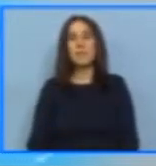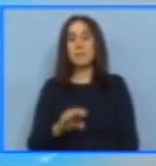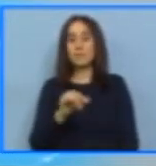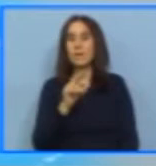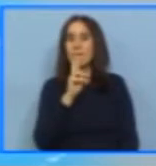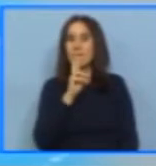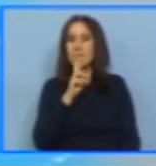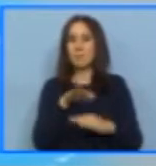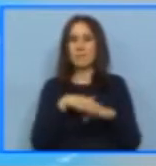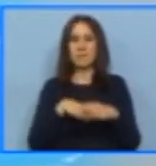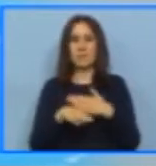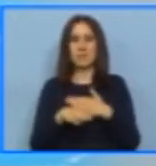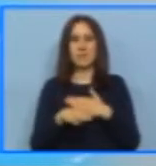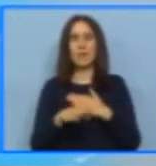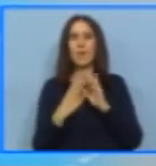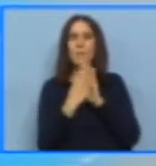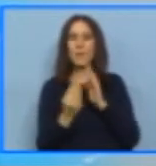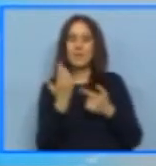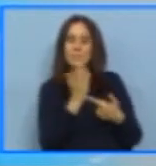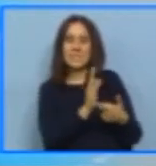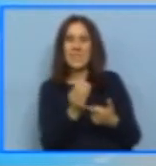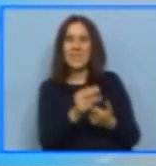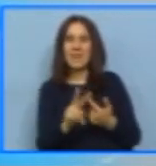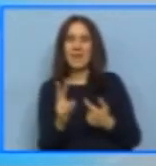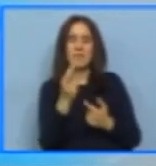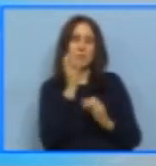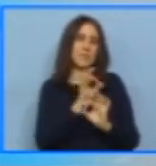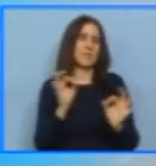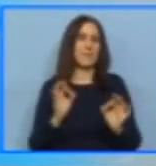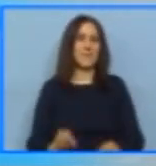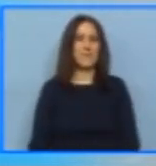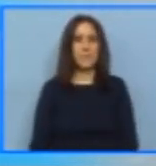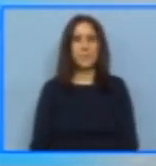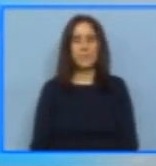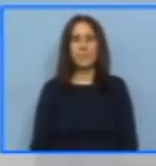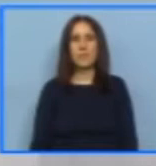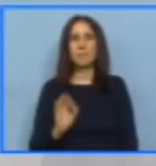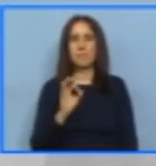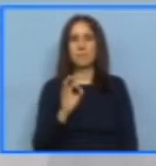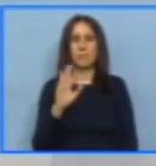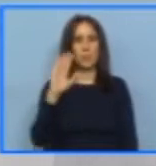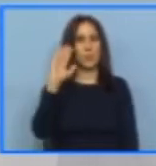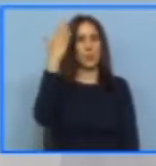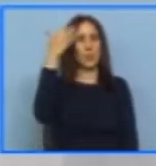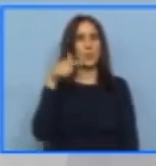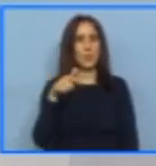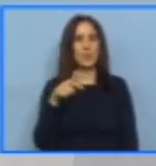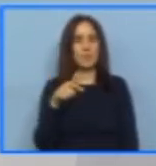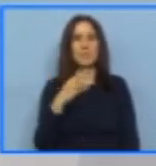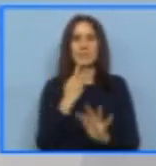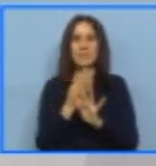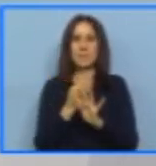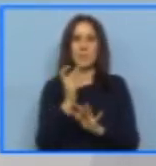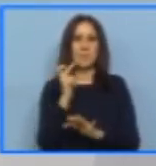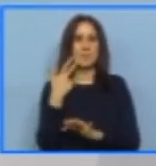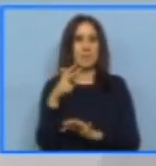Fátima, apresentando como modelo estas duas crianças, é espetacular. Será, sem dúvida, um ponto alto da celebração do centenário.